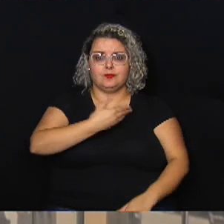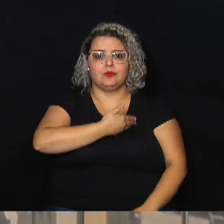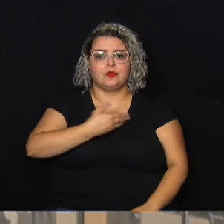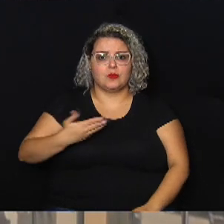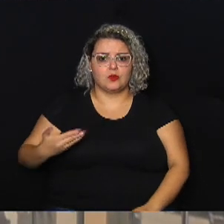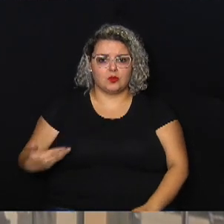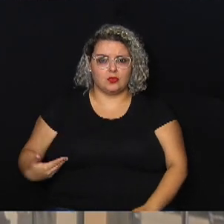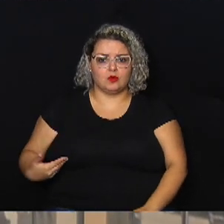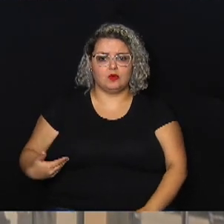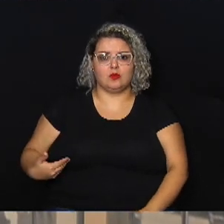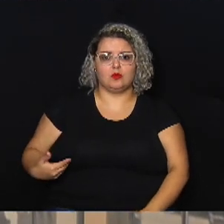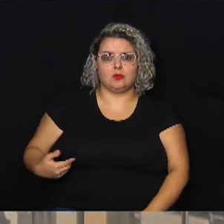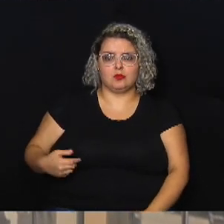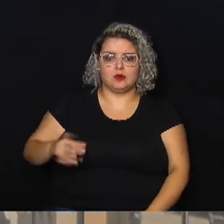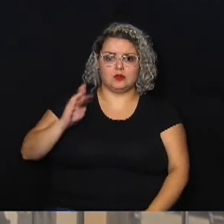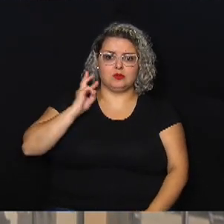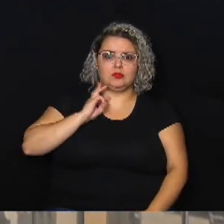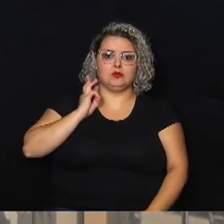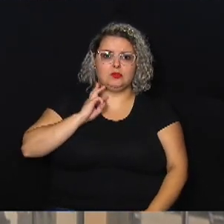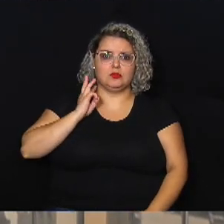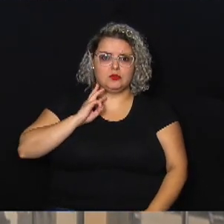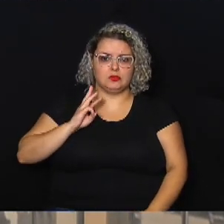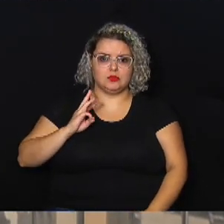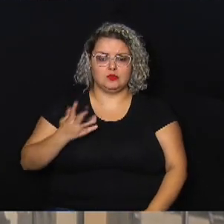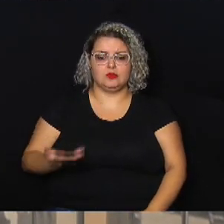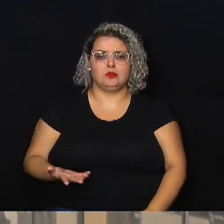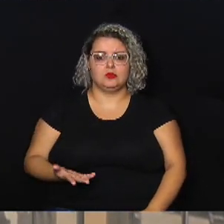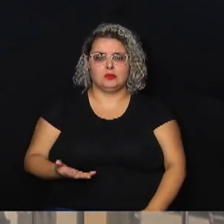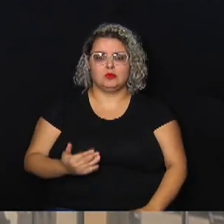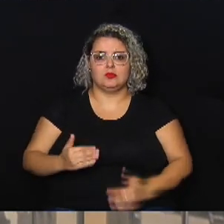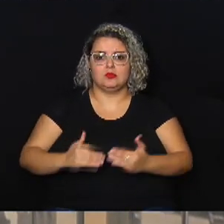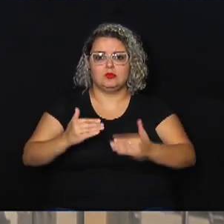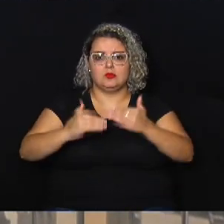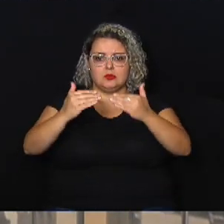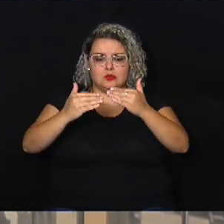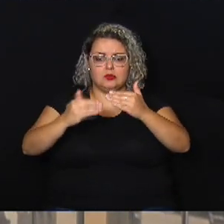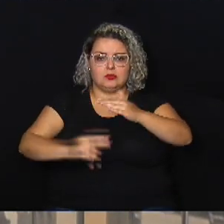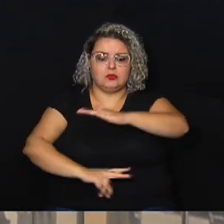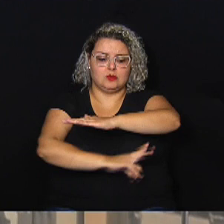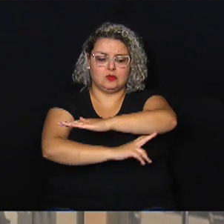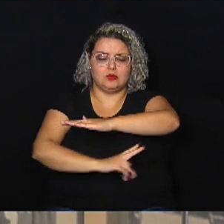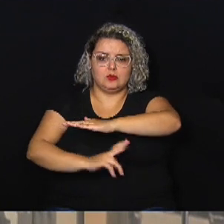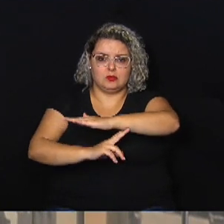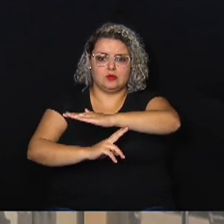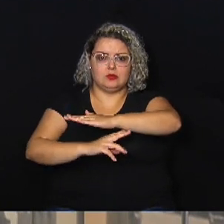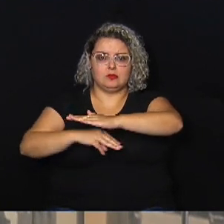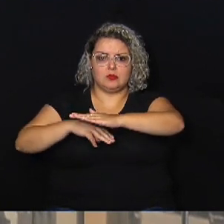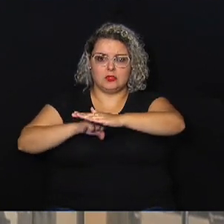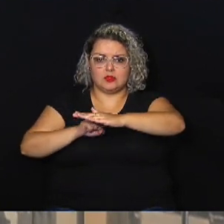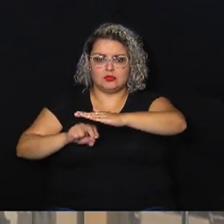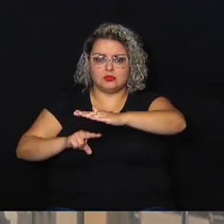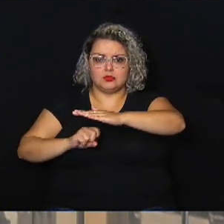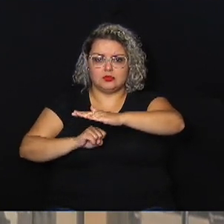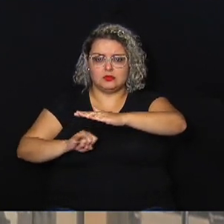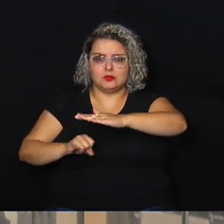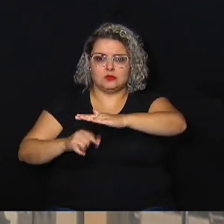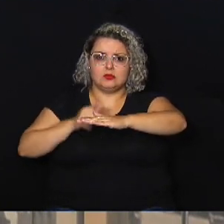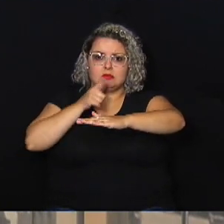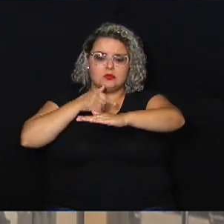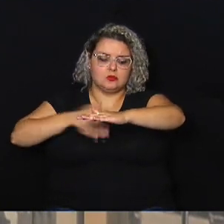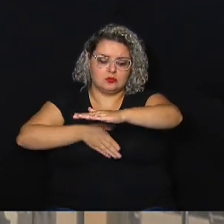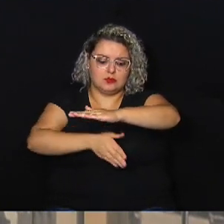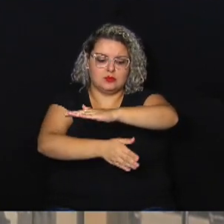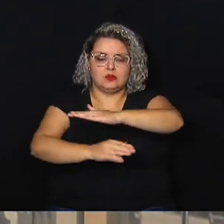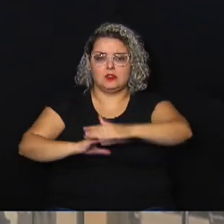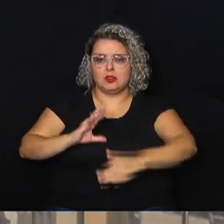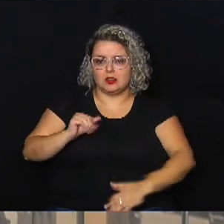Santos questionou a necessidade da reconstrução da ponte do Massucci, que fica sobre o rio Capivari e